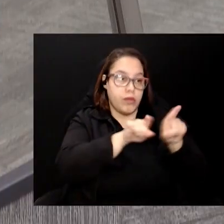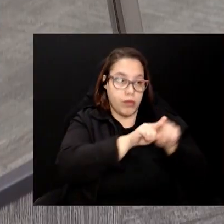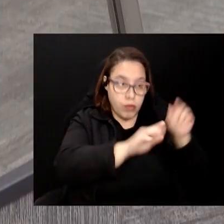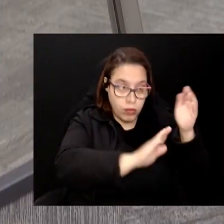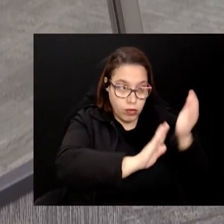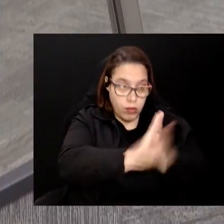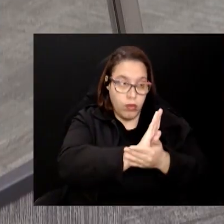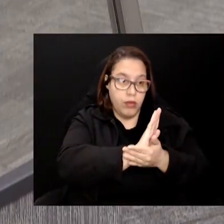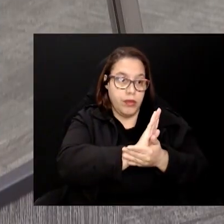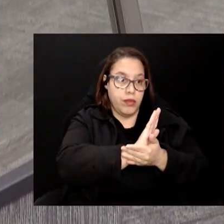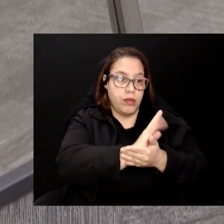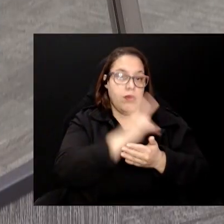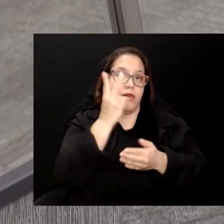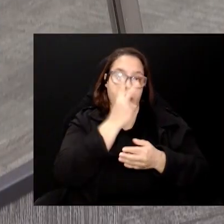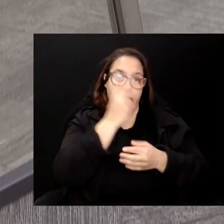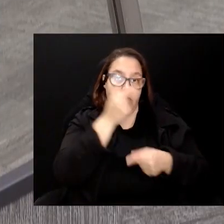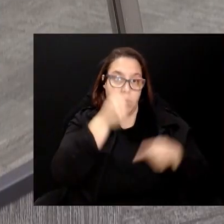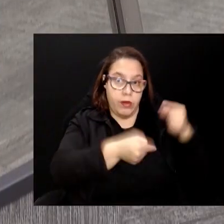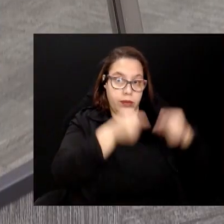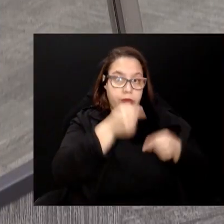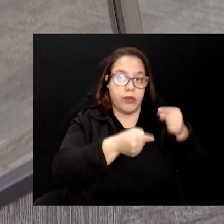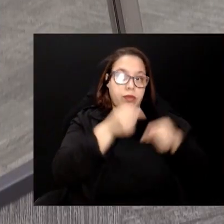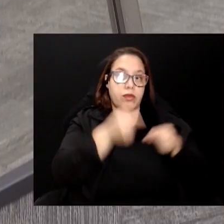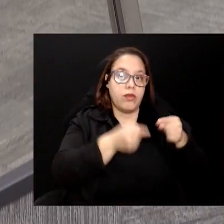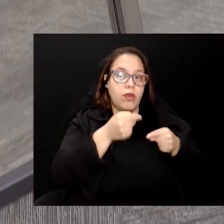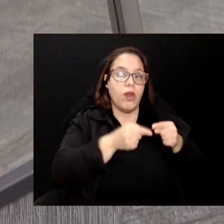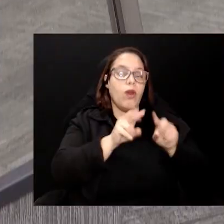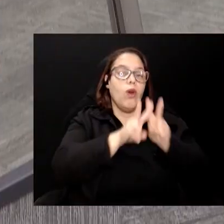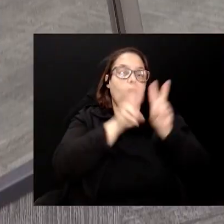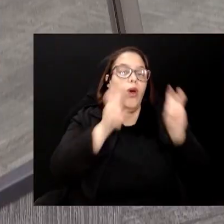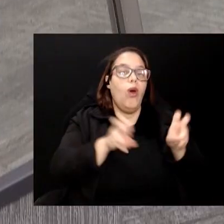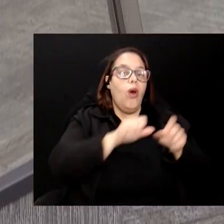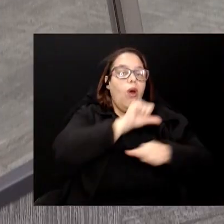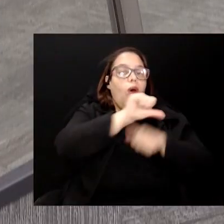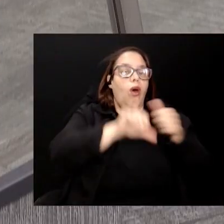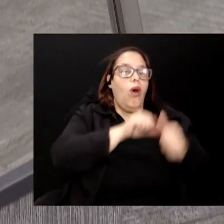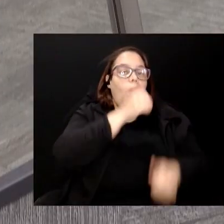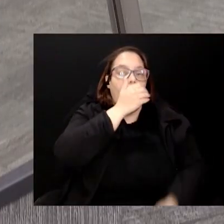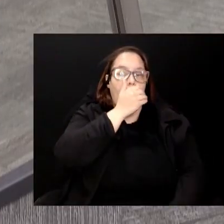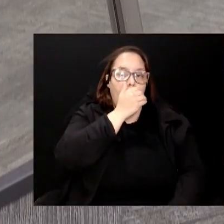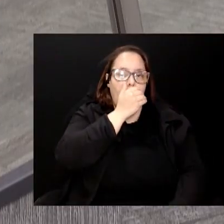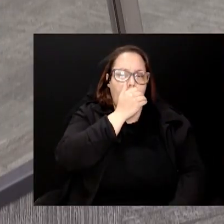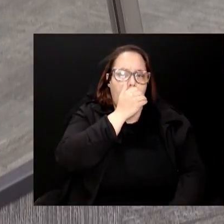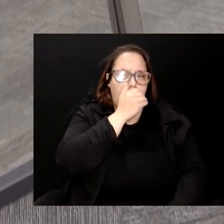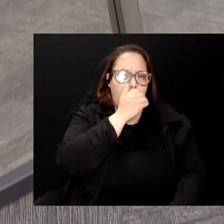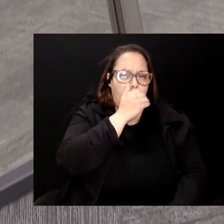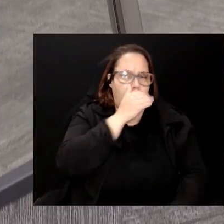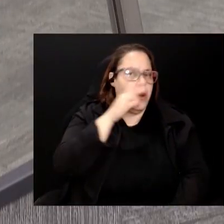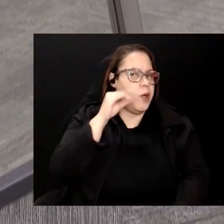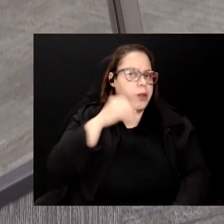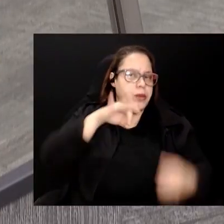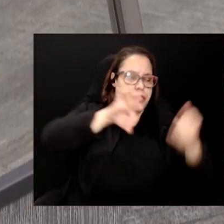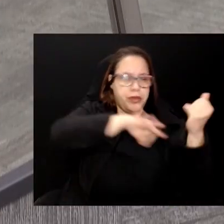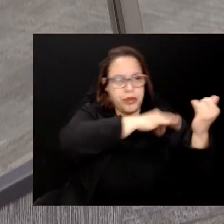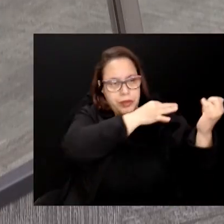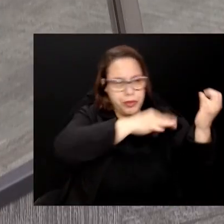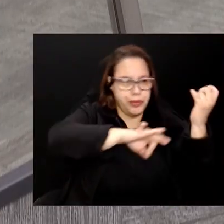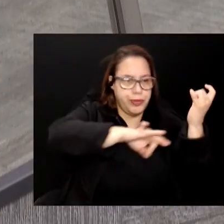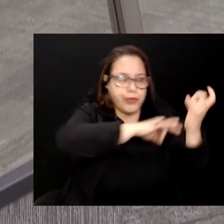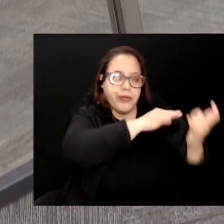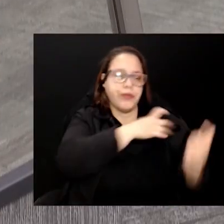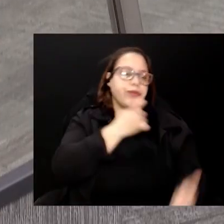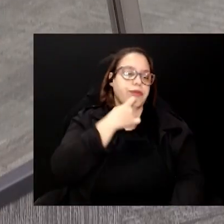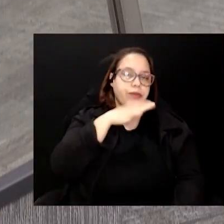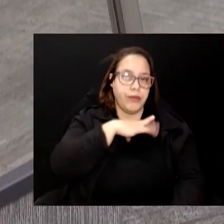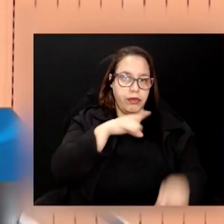2 discussões é o que trata de alterações no quadro da Orquestra Sinfônica Municipal de Campinas, também